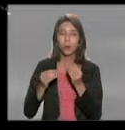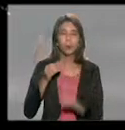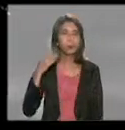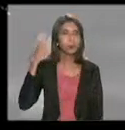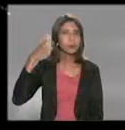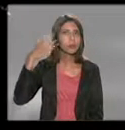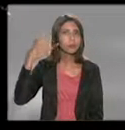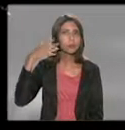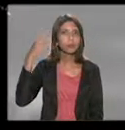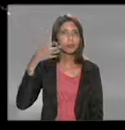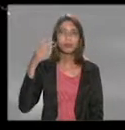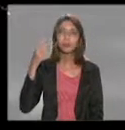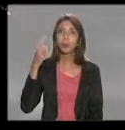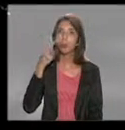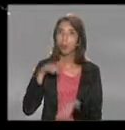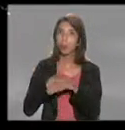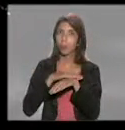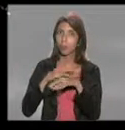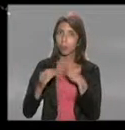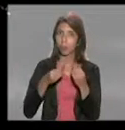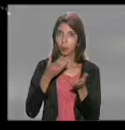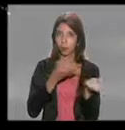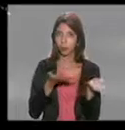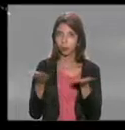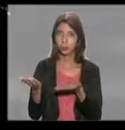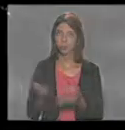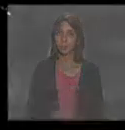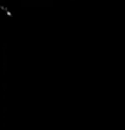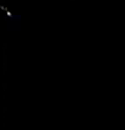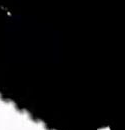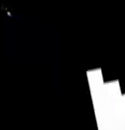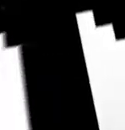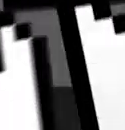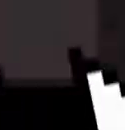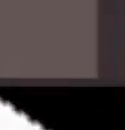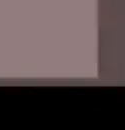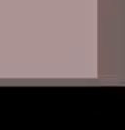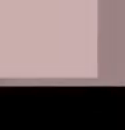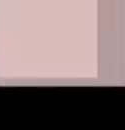aqui desse seminário para a gente entrar na discussão.